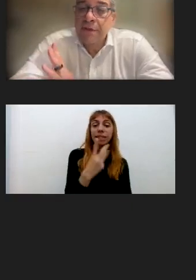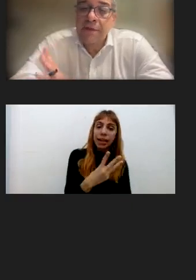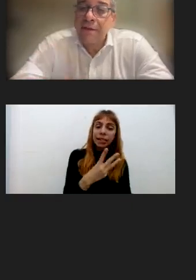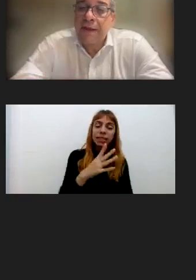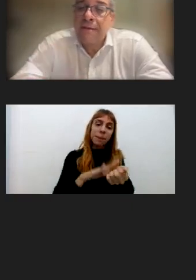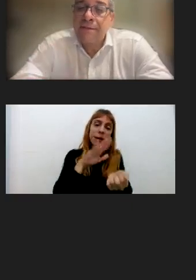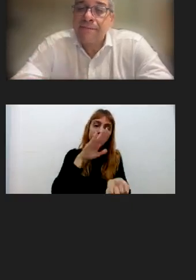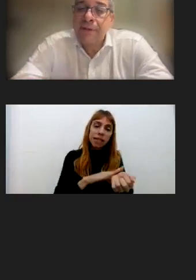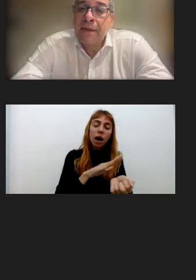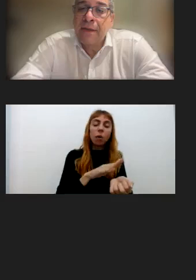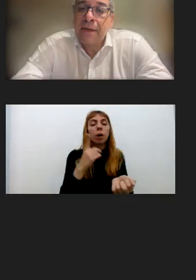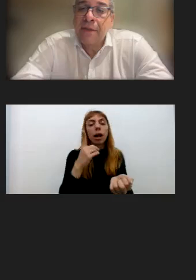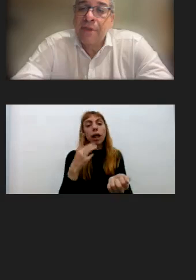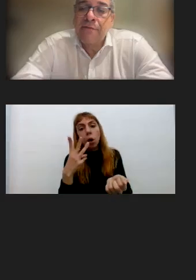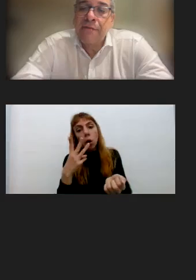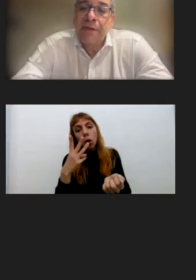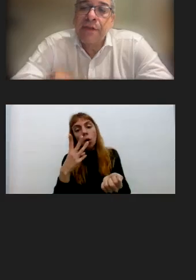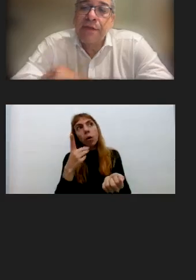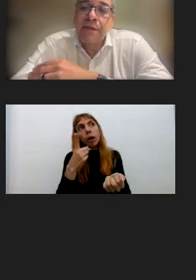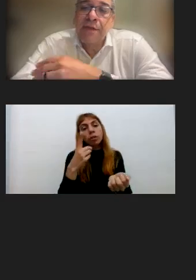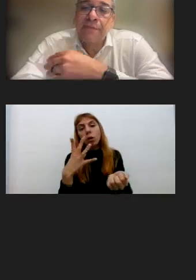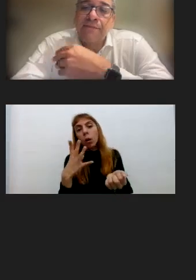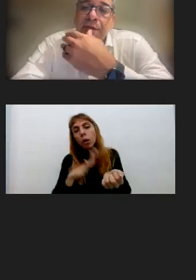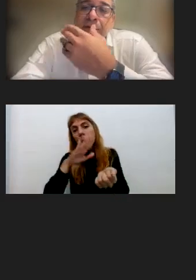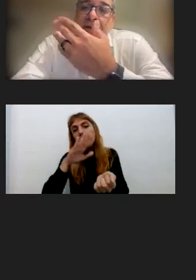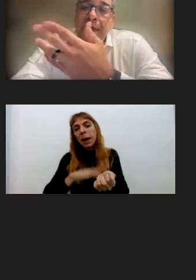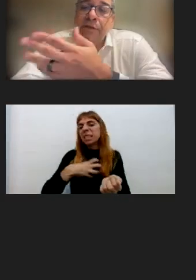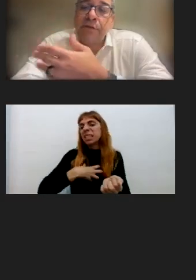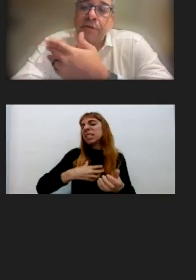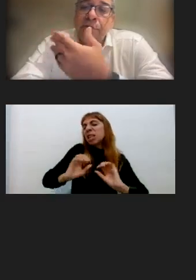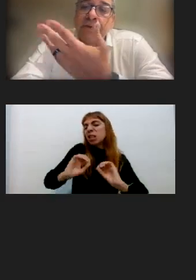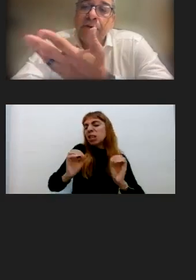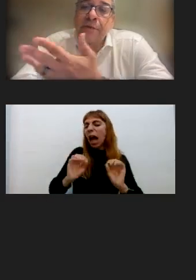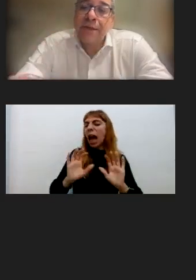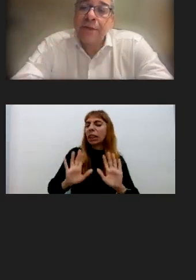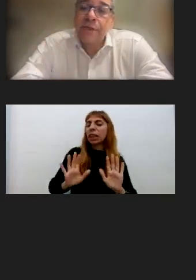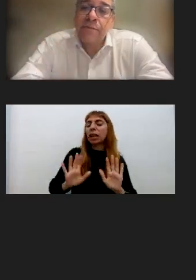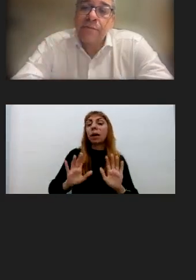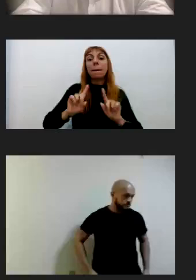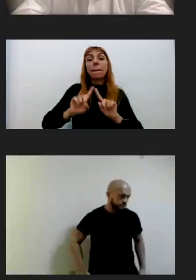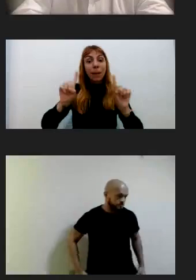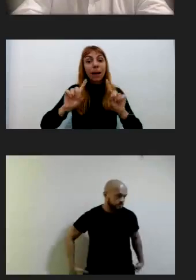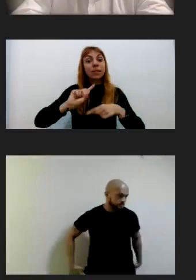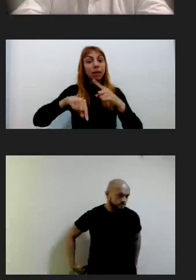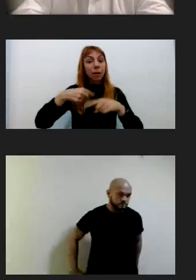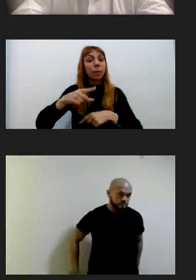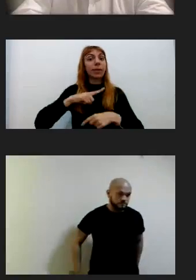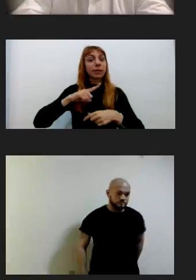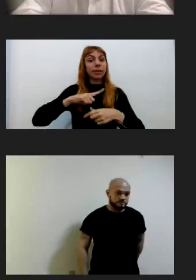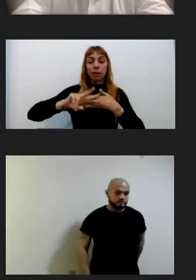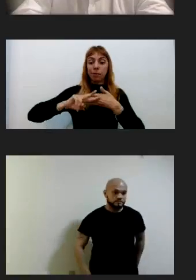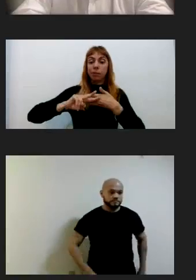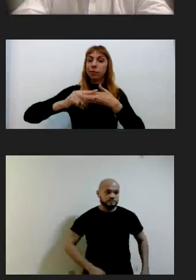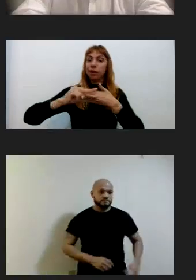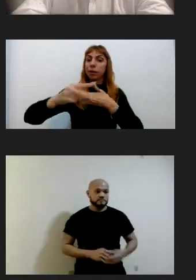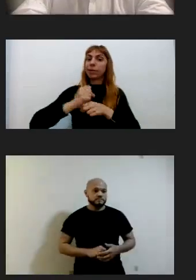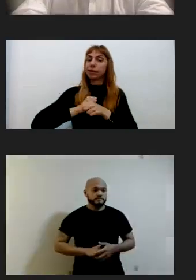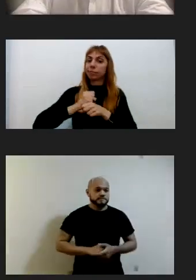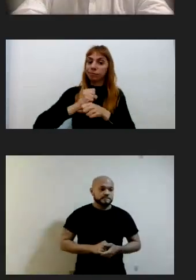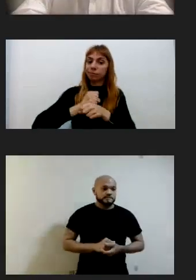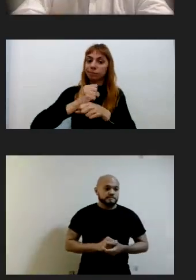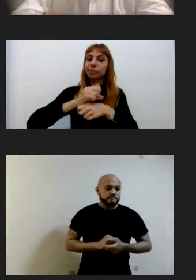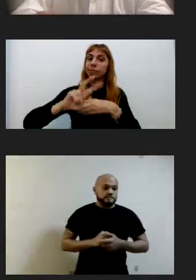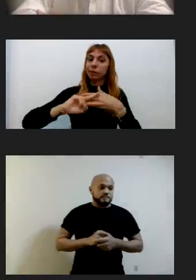não sente nada. Só vai sentir as consequências muitos anos depois. Por isso a